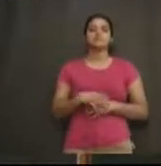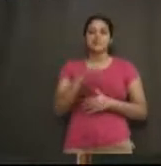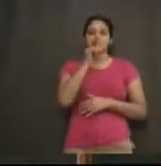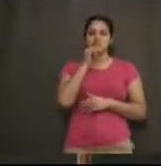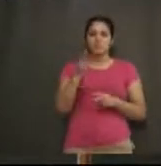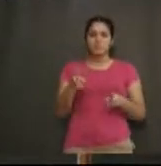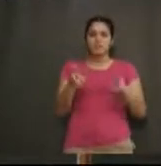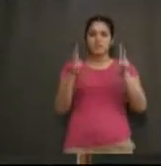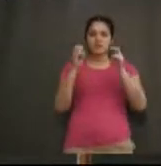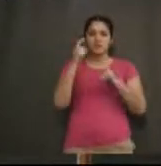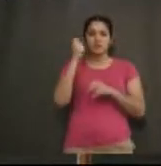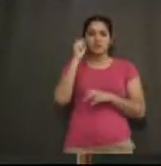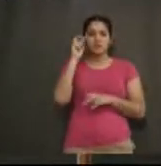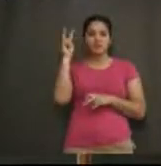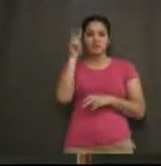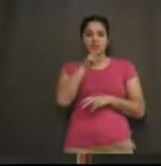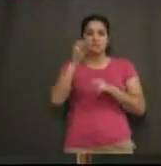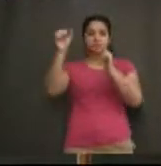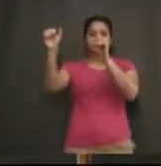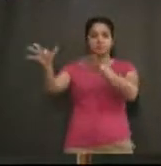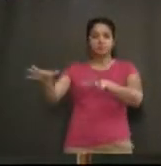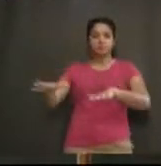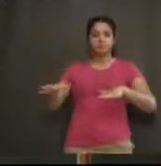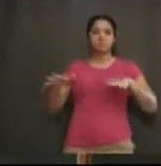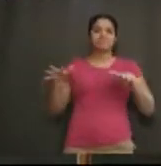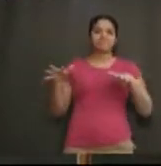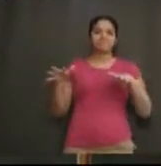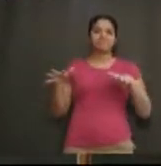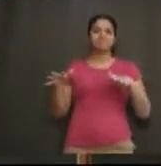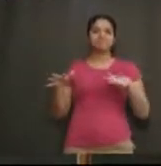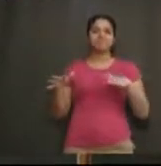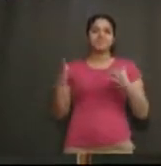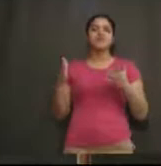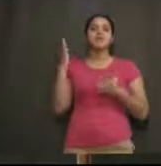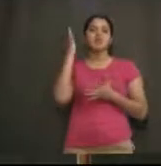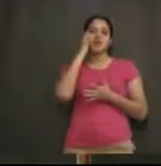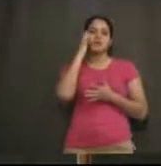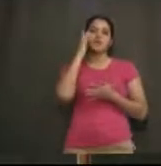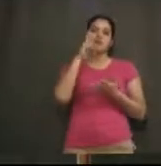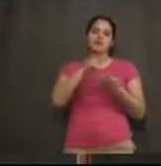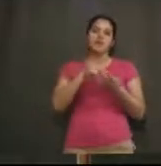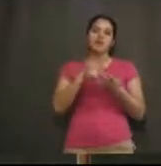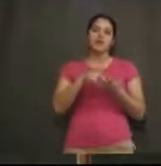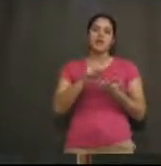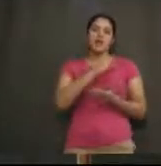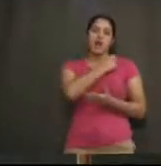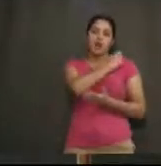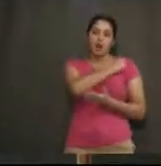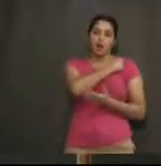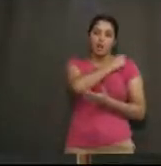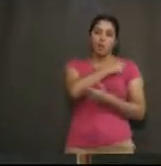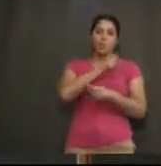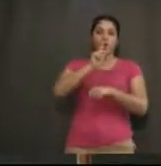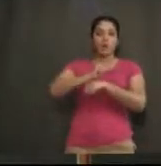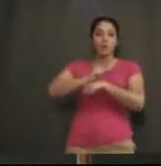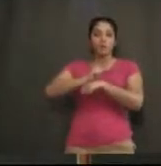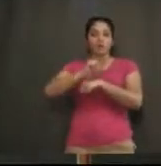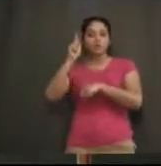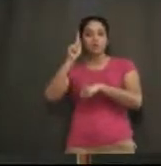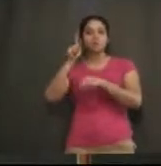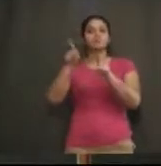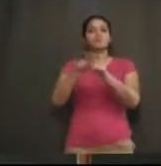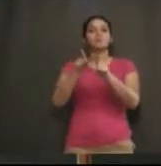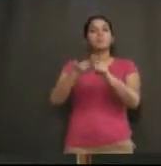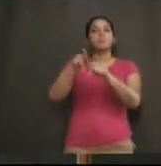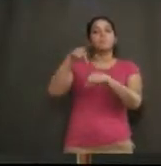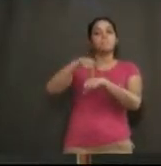olharmos para a plateia. Neste momento, eu reconheço nossos atuais alunos de graduação e pós-graduação